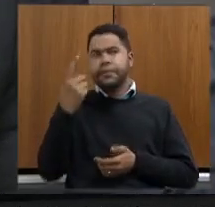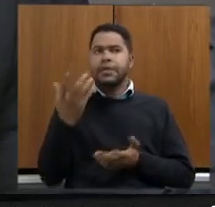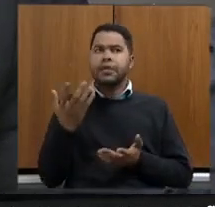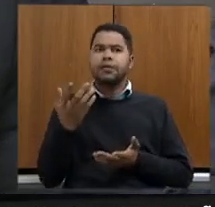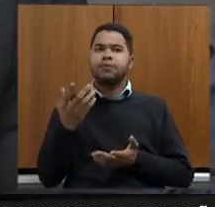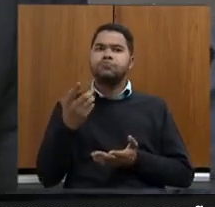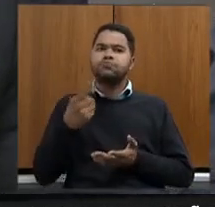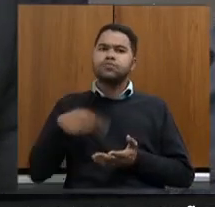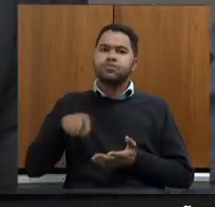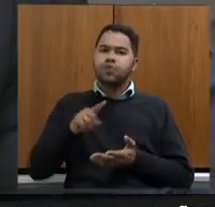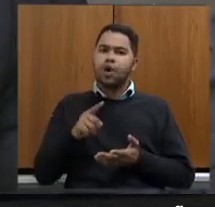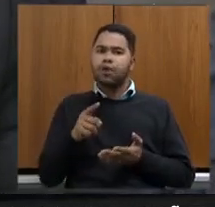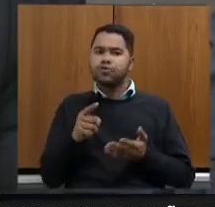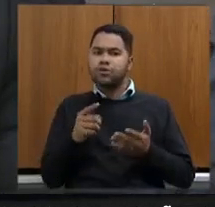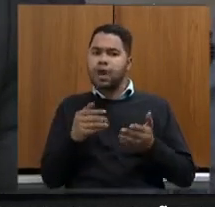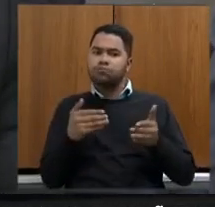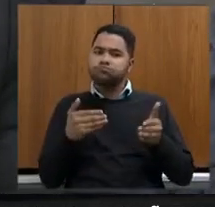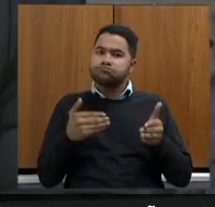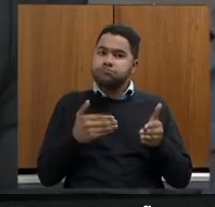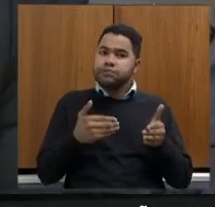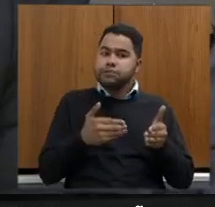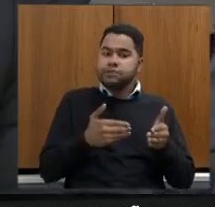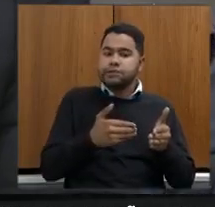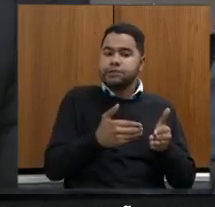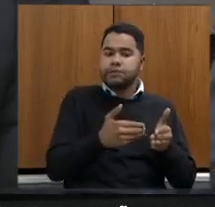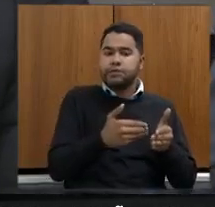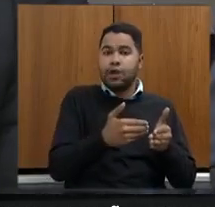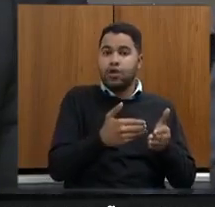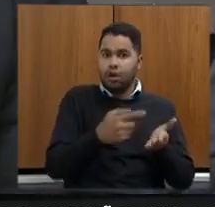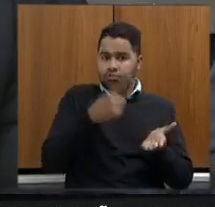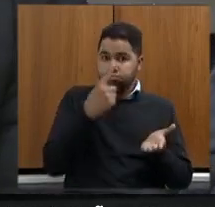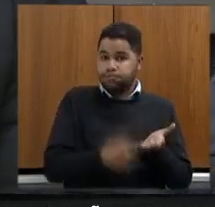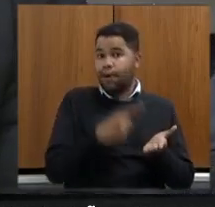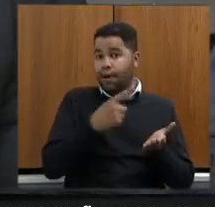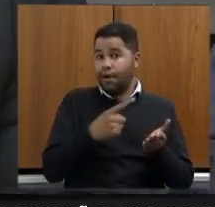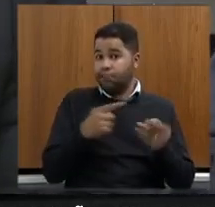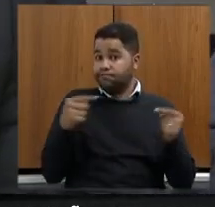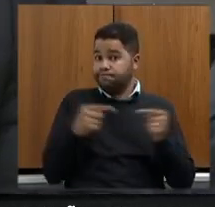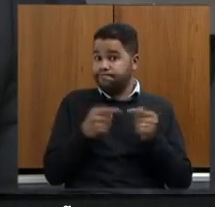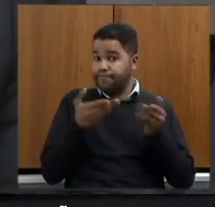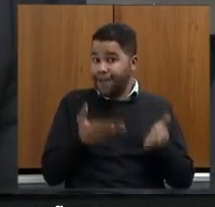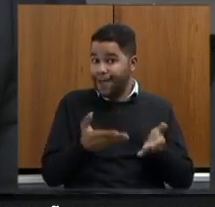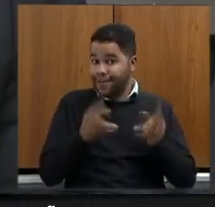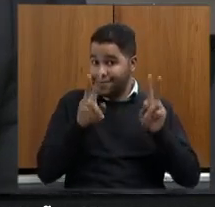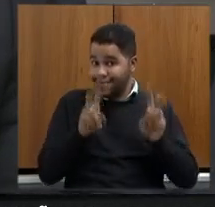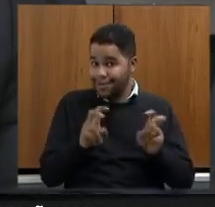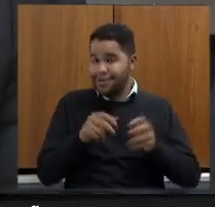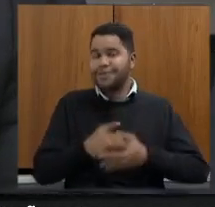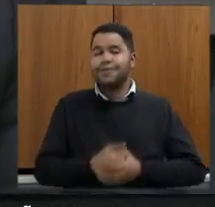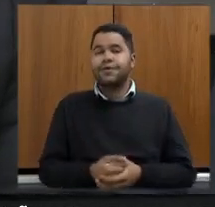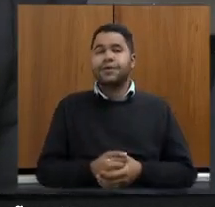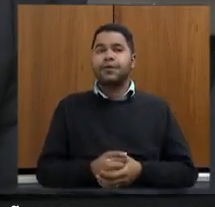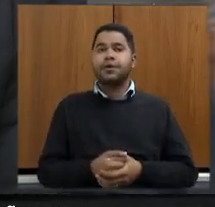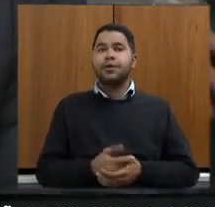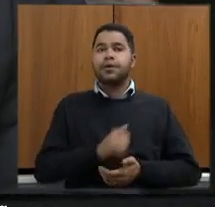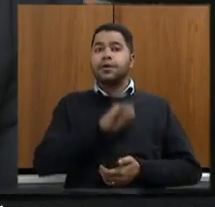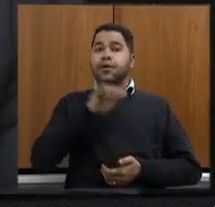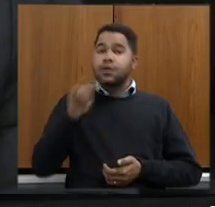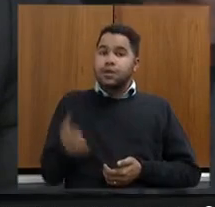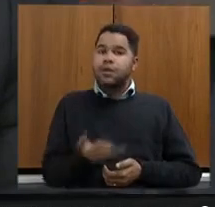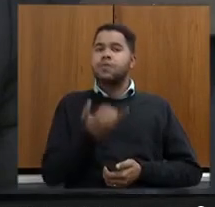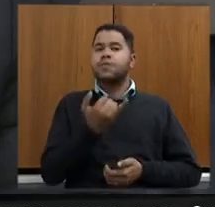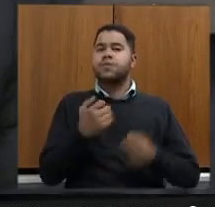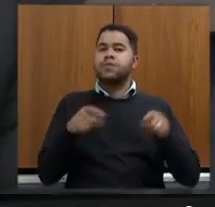estamos assim próximos né de fechar um um acordo em relação a isso e aproveito